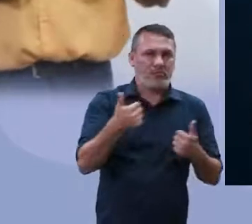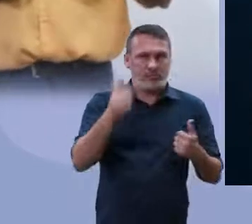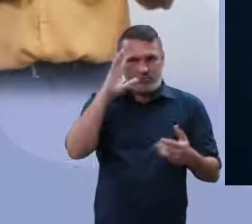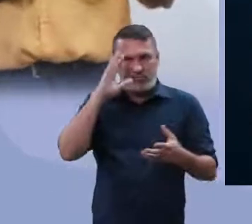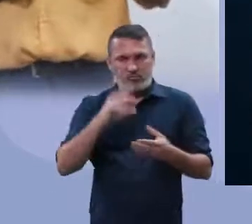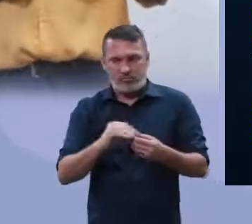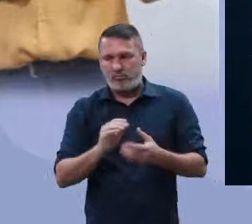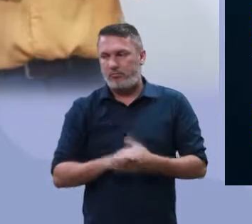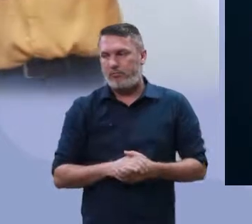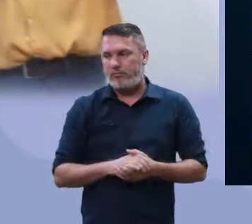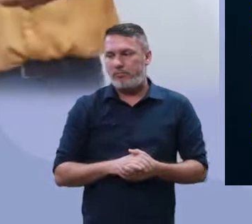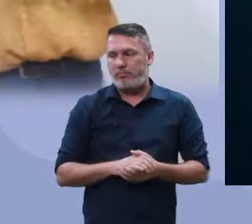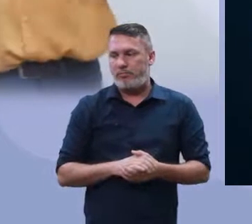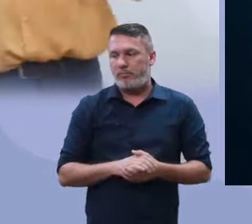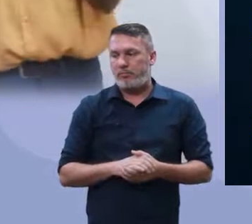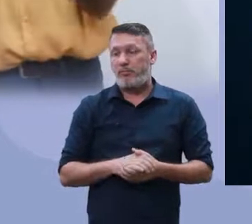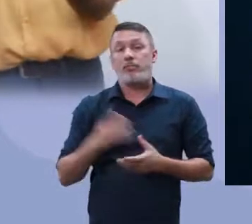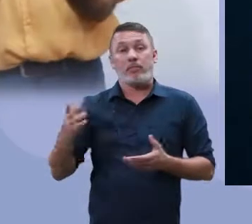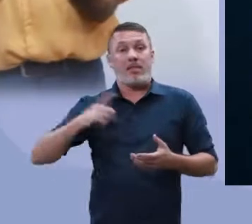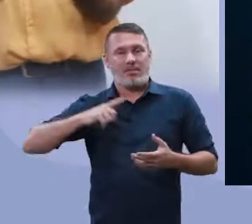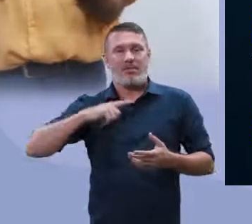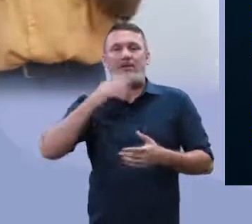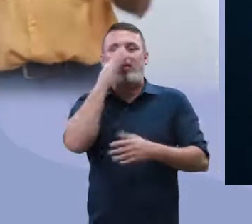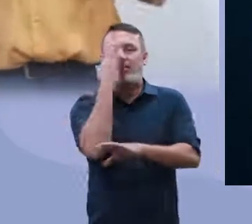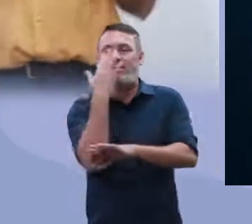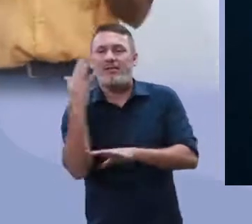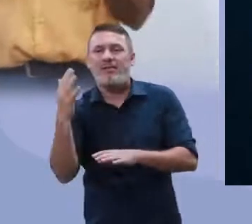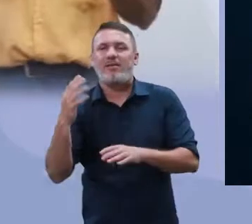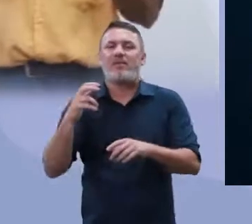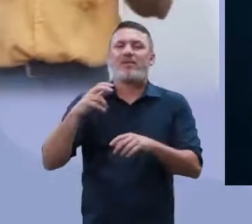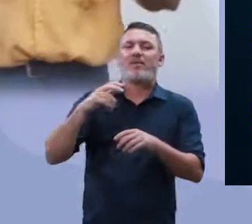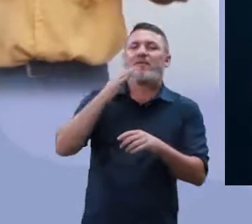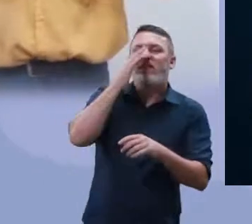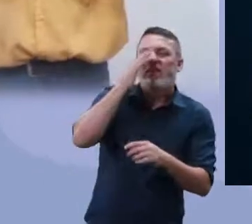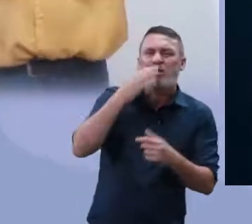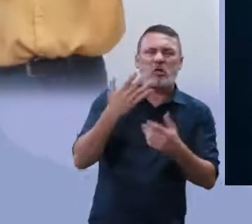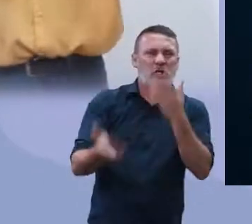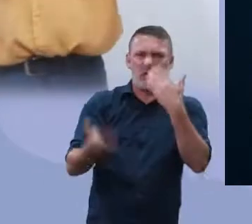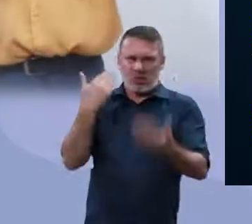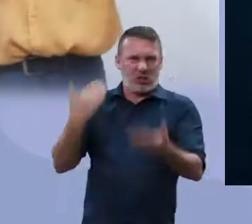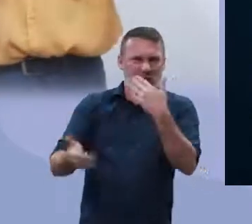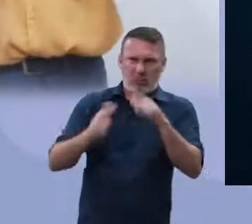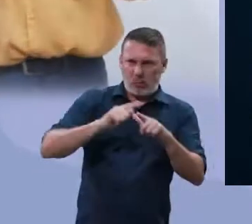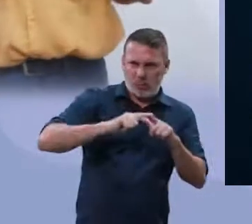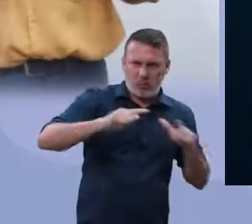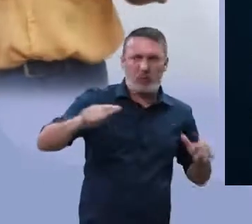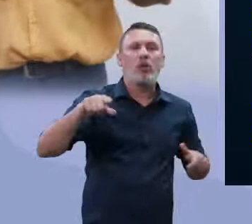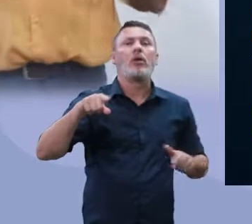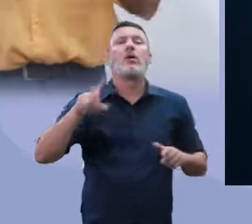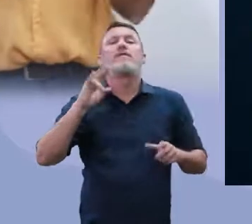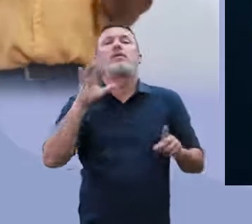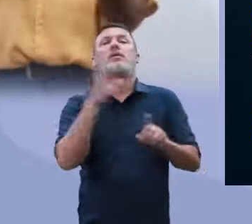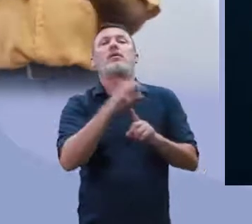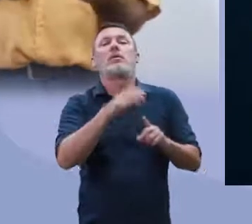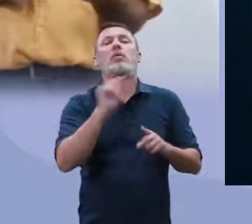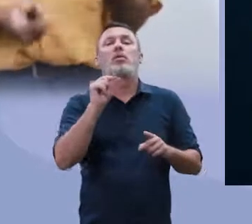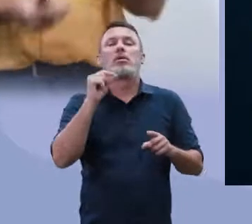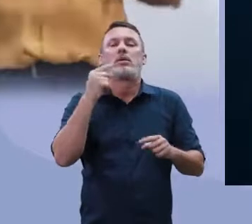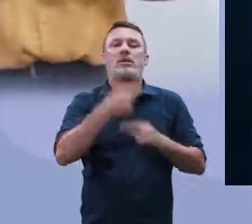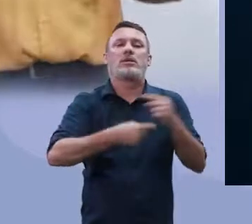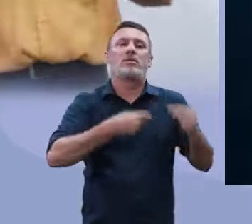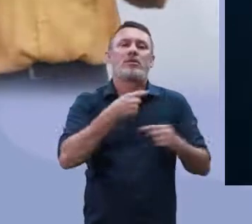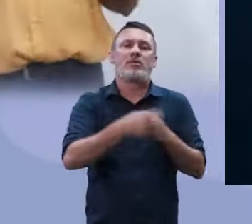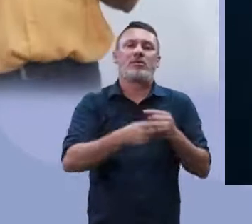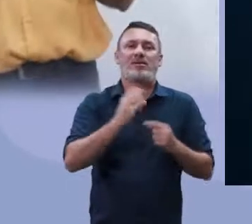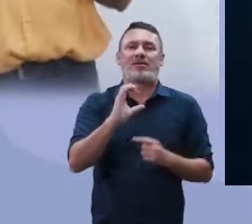E aí, essa vegetação retirada automaticamente vai interferir na questão do ciclo do